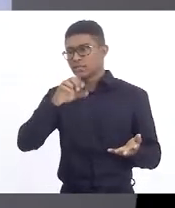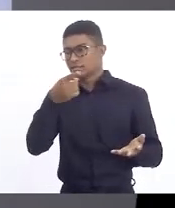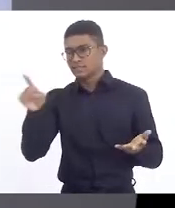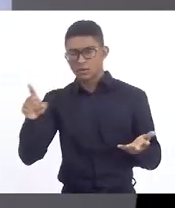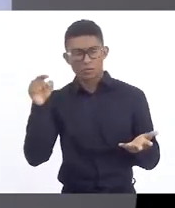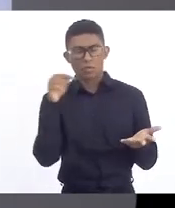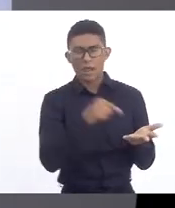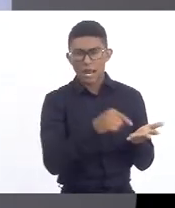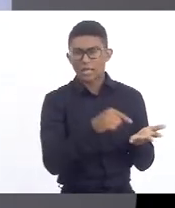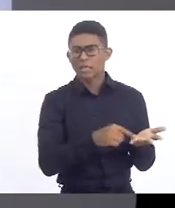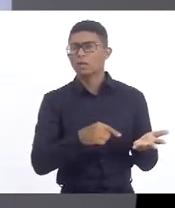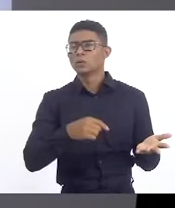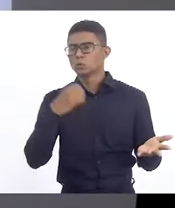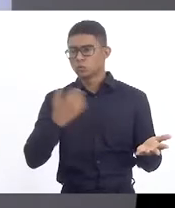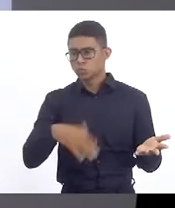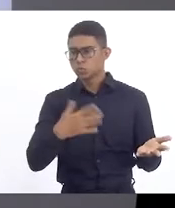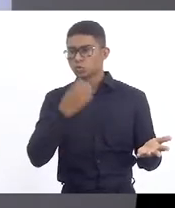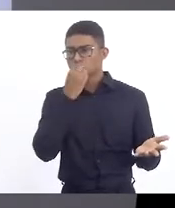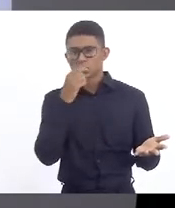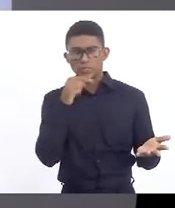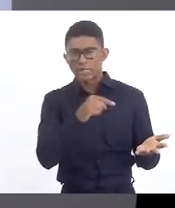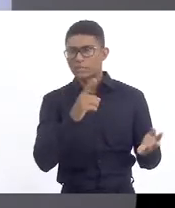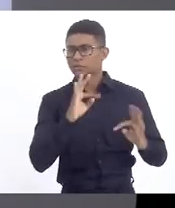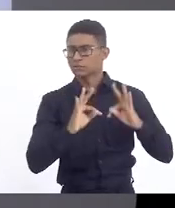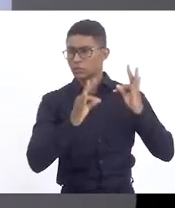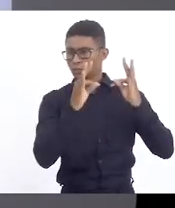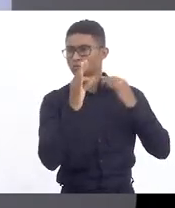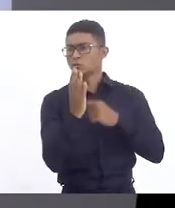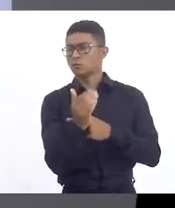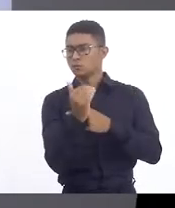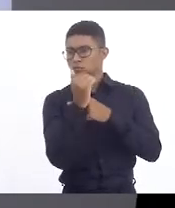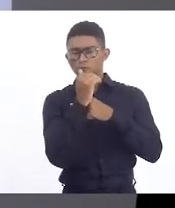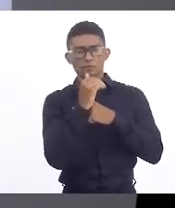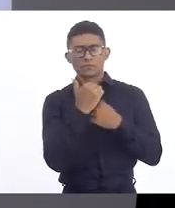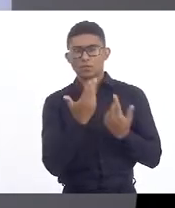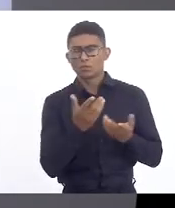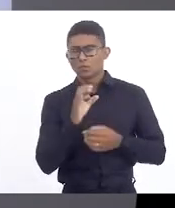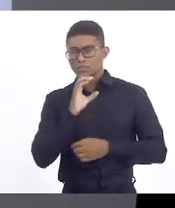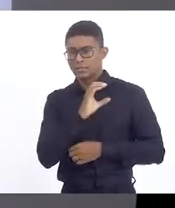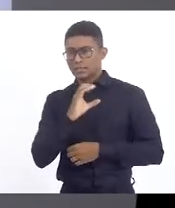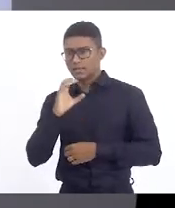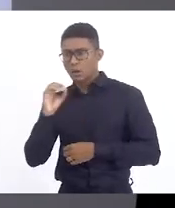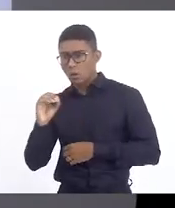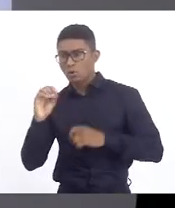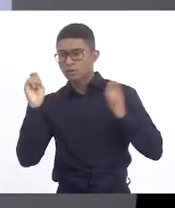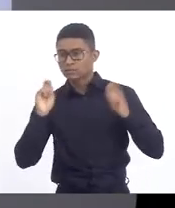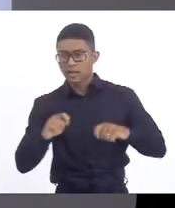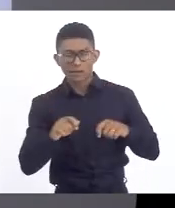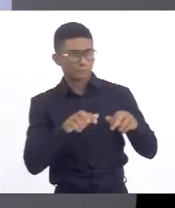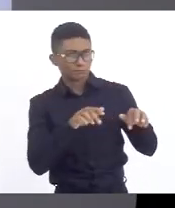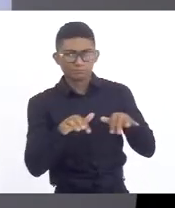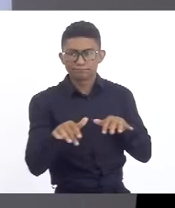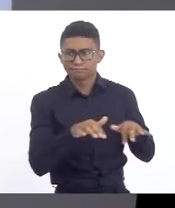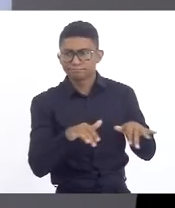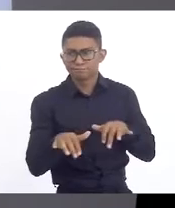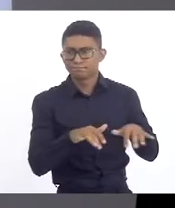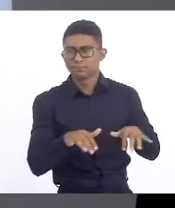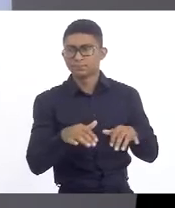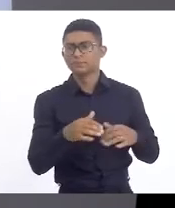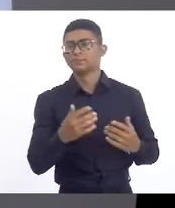automatizada. Ela vai ser operada direto pelo CCO. Essa estação vai ser o marco de automação da